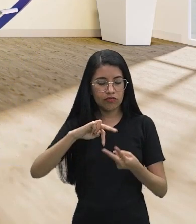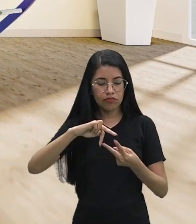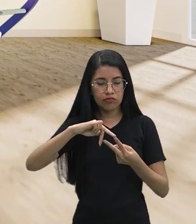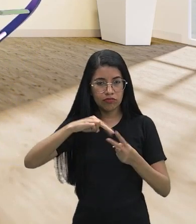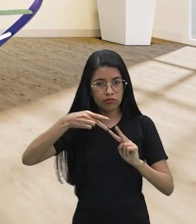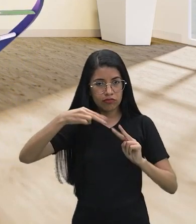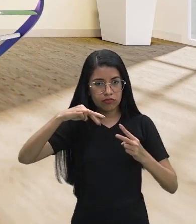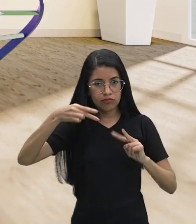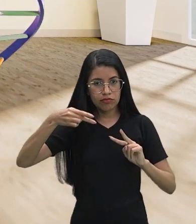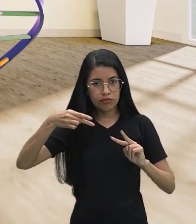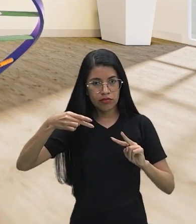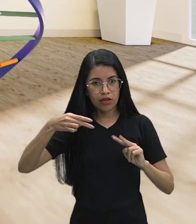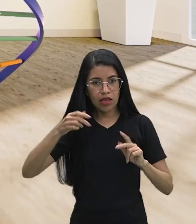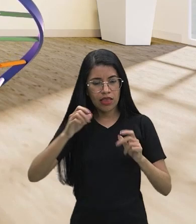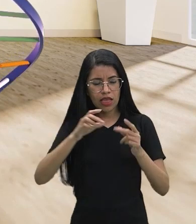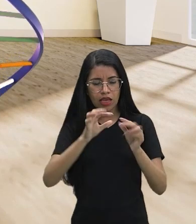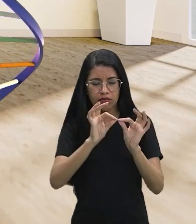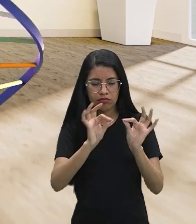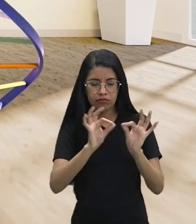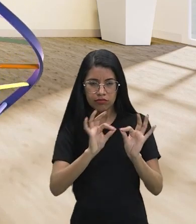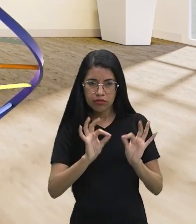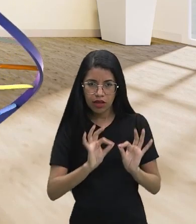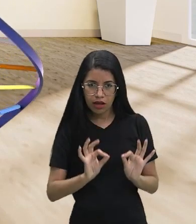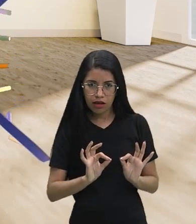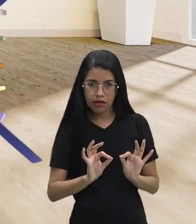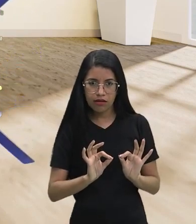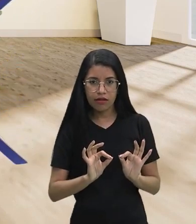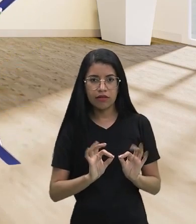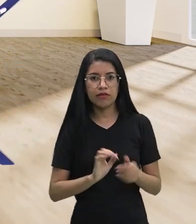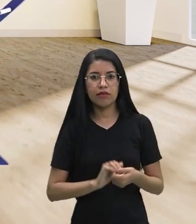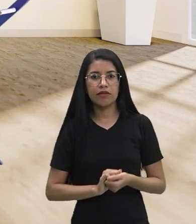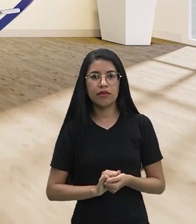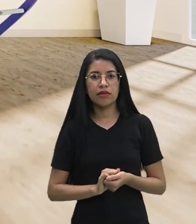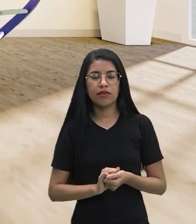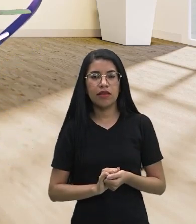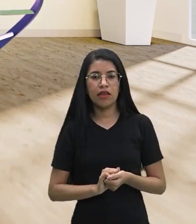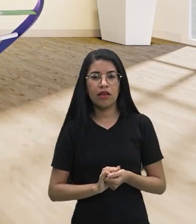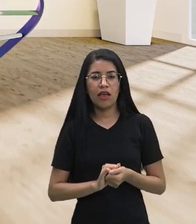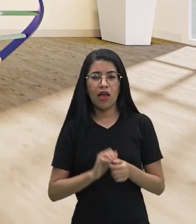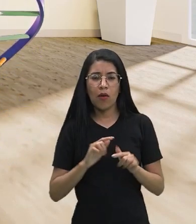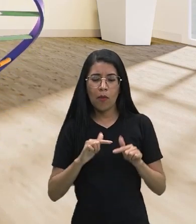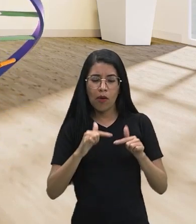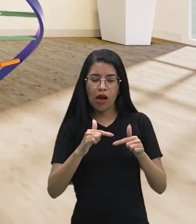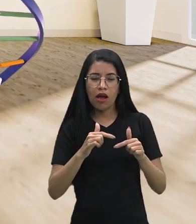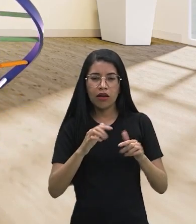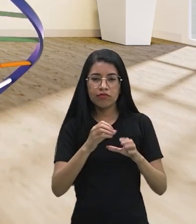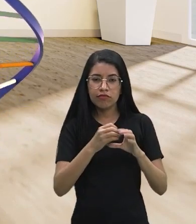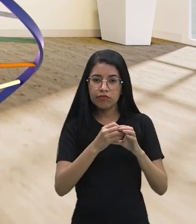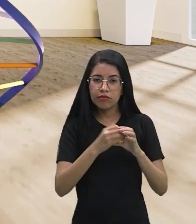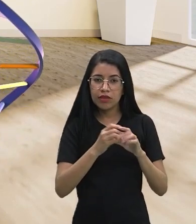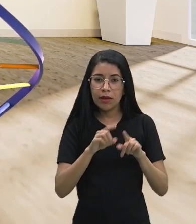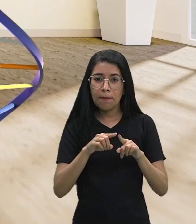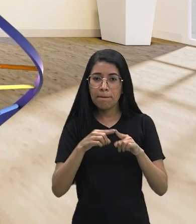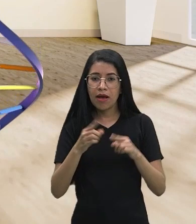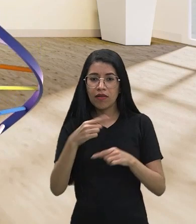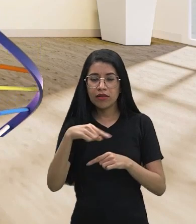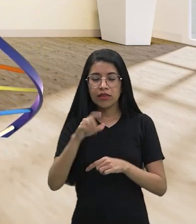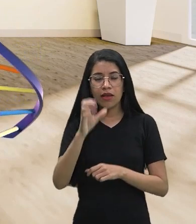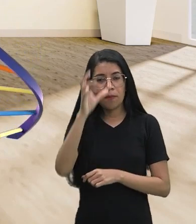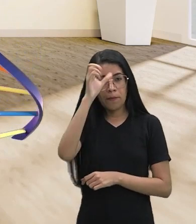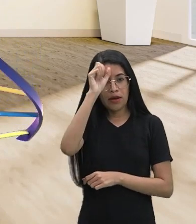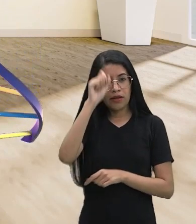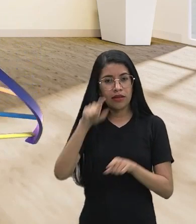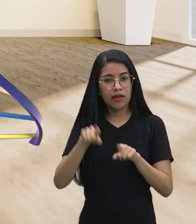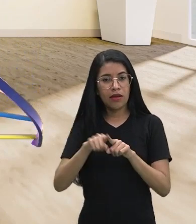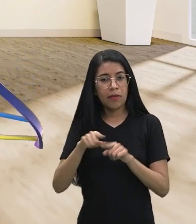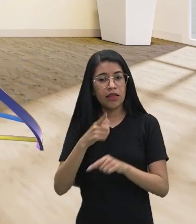dupla, tá bom? Com as suas bases, é o que comanda a célula. Mas agora você vai aprender que eu